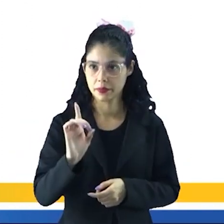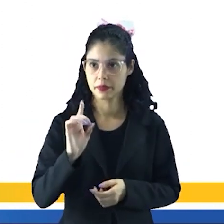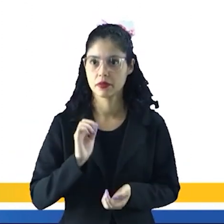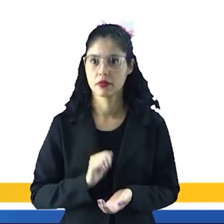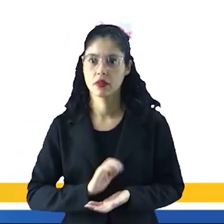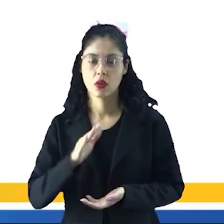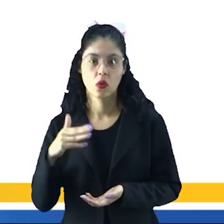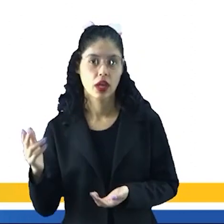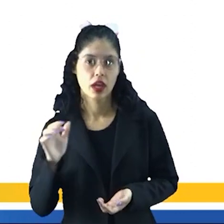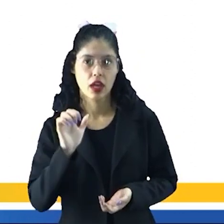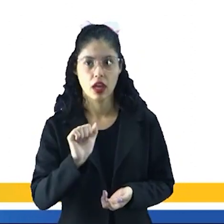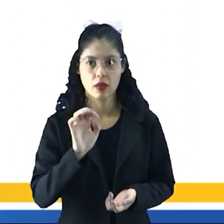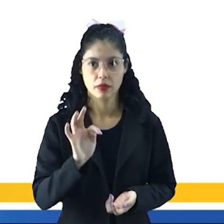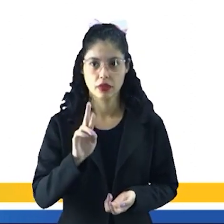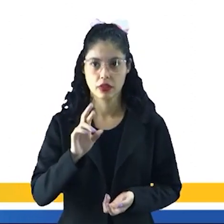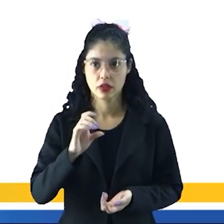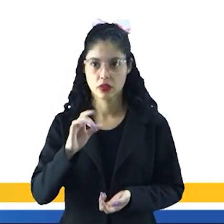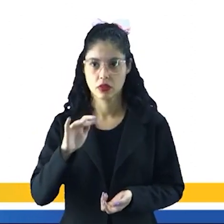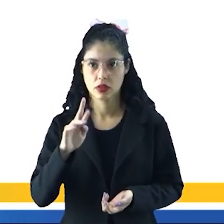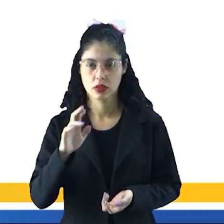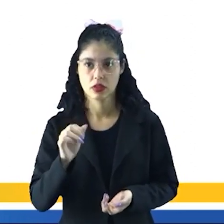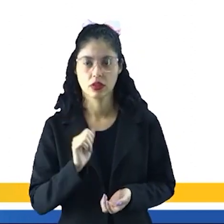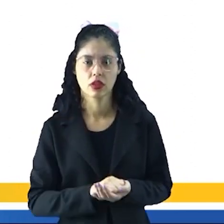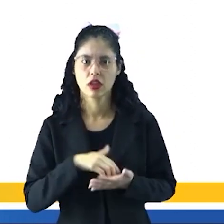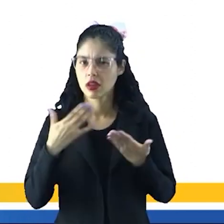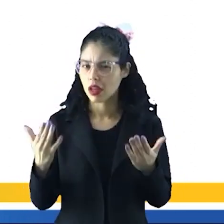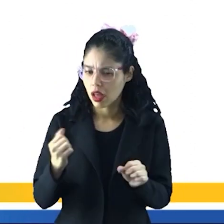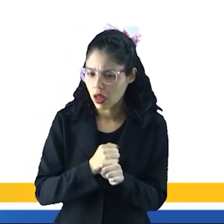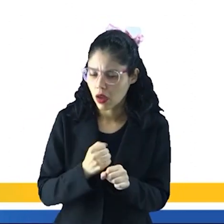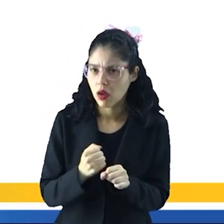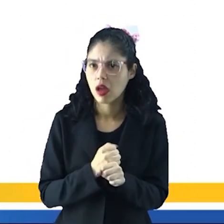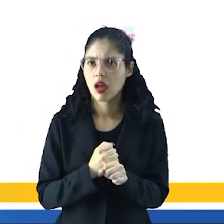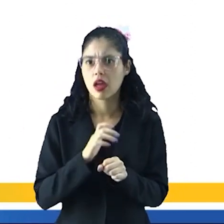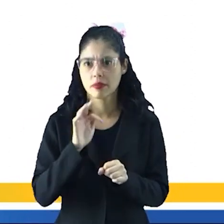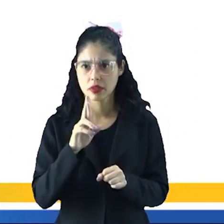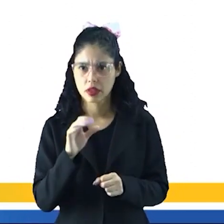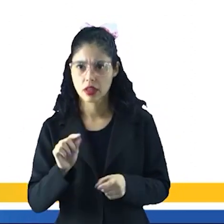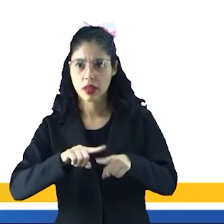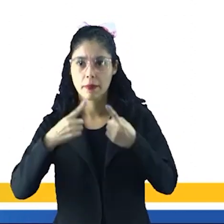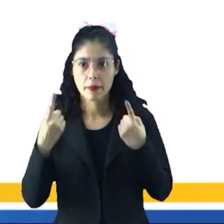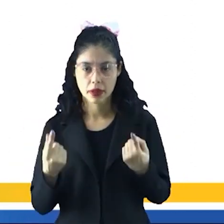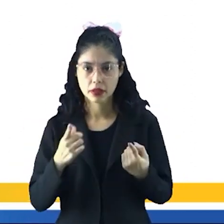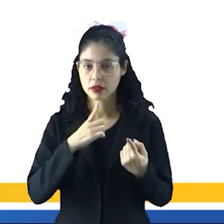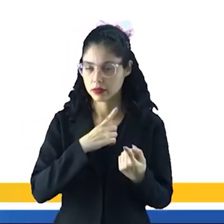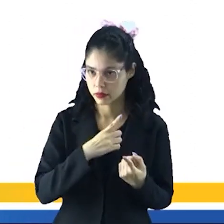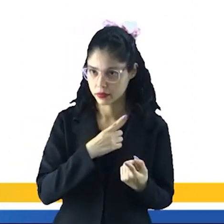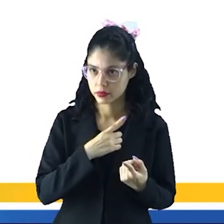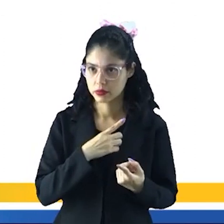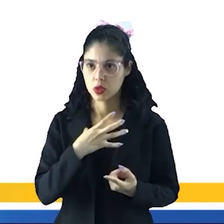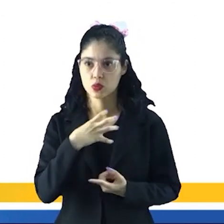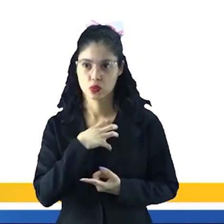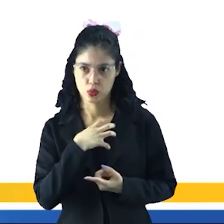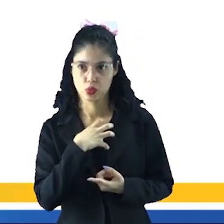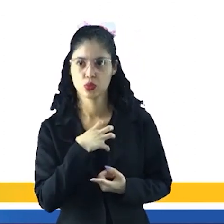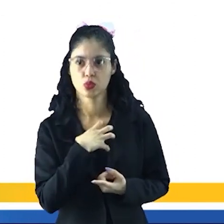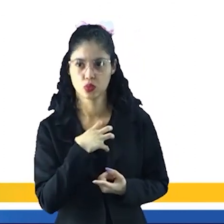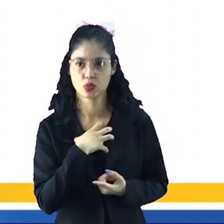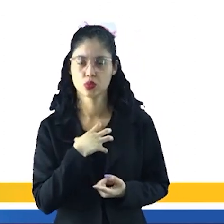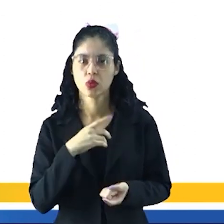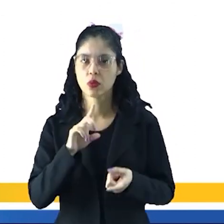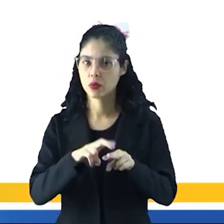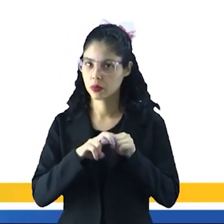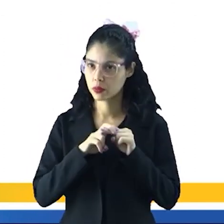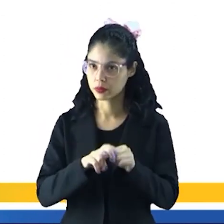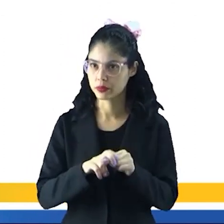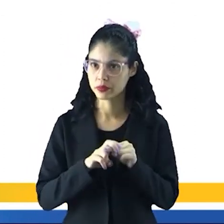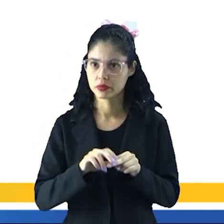D. Quando ele fala abstracionistas, não que a obra seja abstrata, mas ela vai abstrair o sentido. Por isso